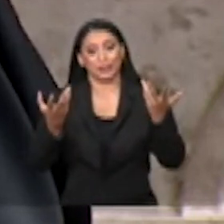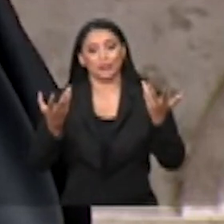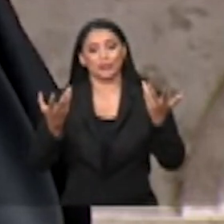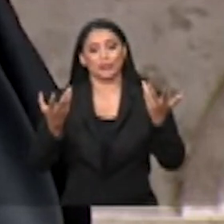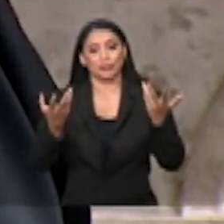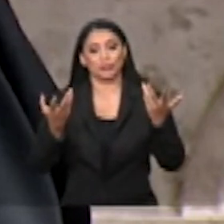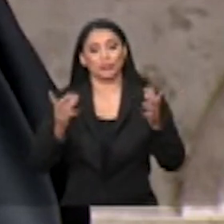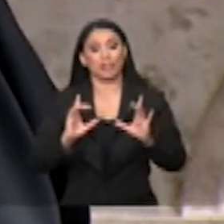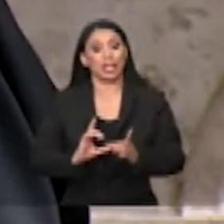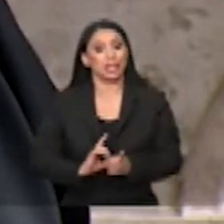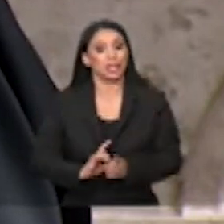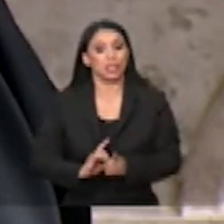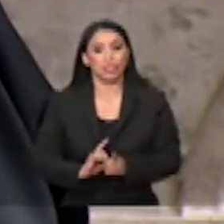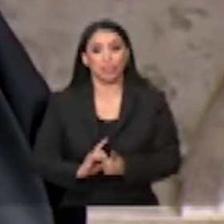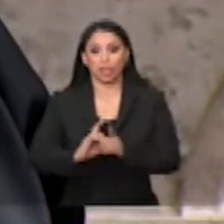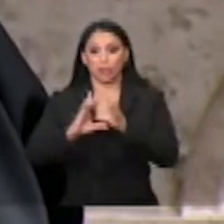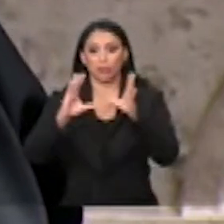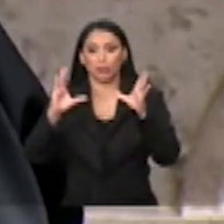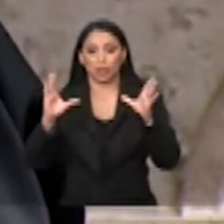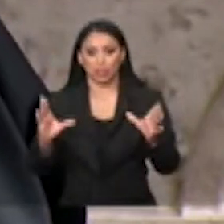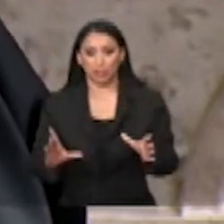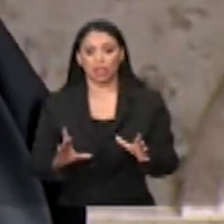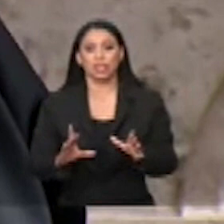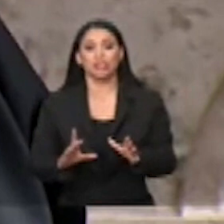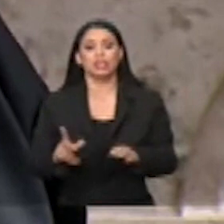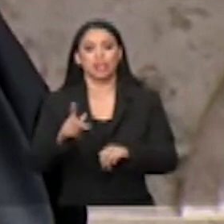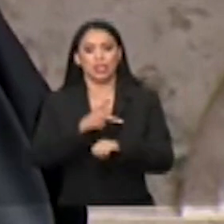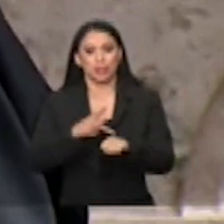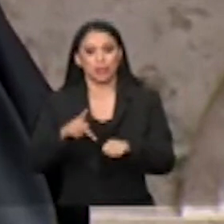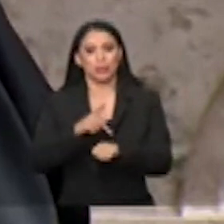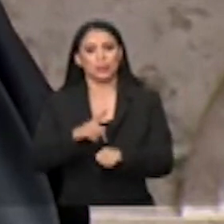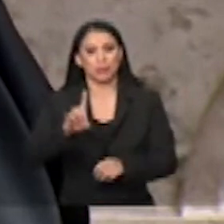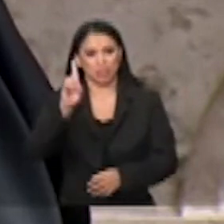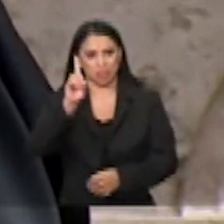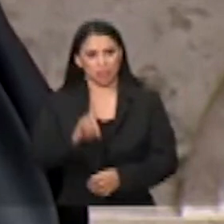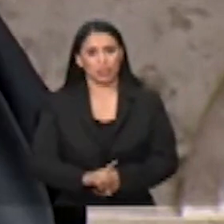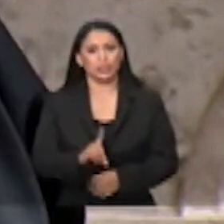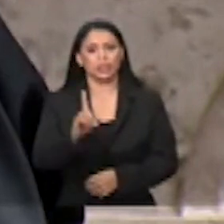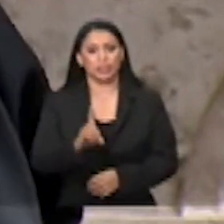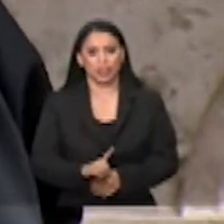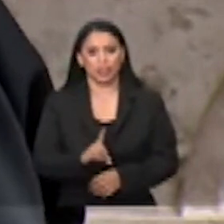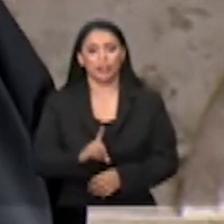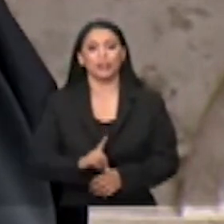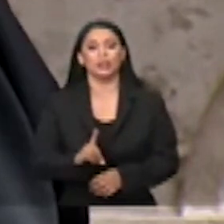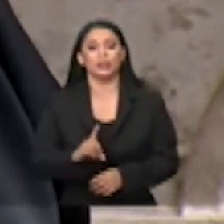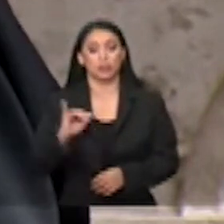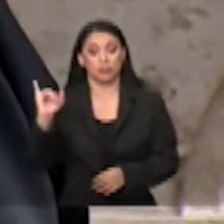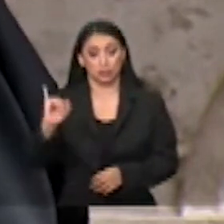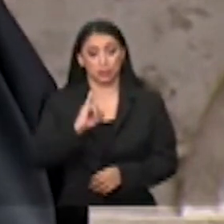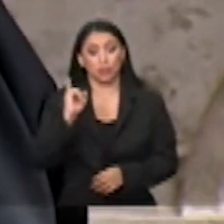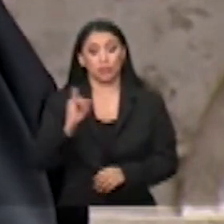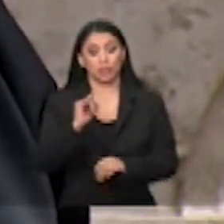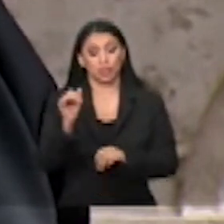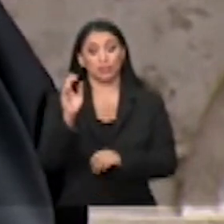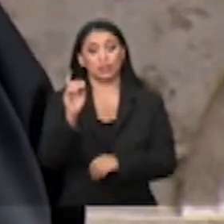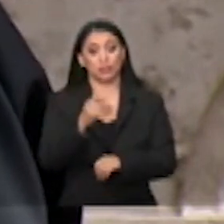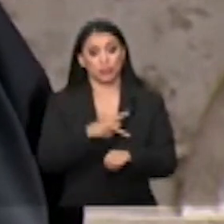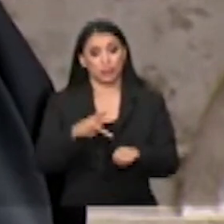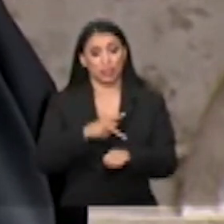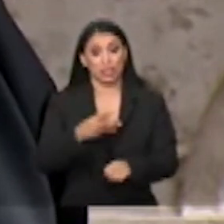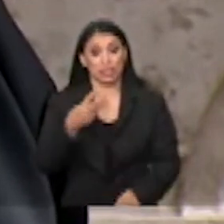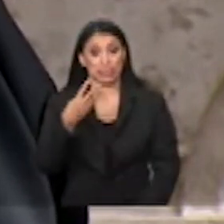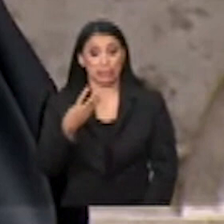ideal democrático e o Estado de Direito tão caros à nossa nação. Há 34